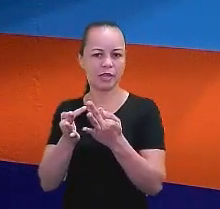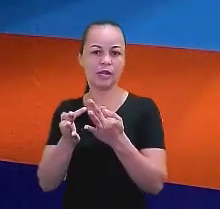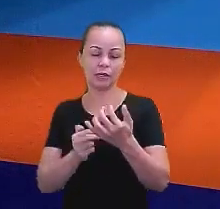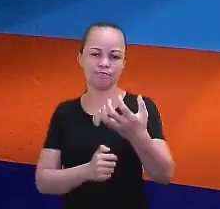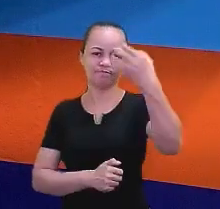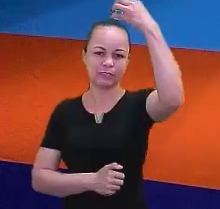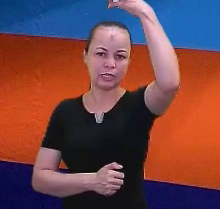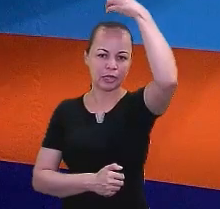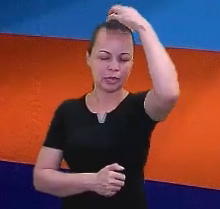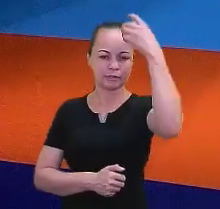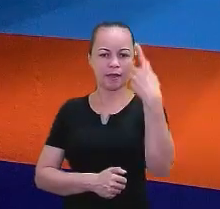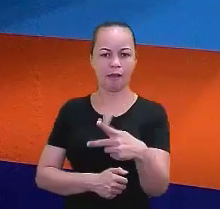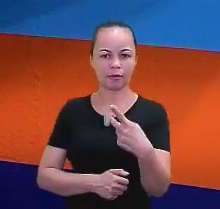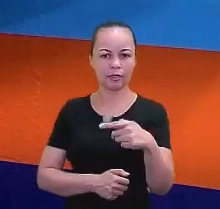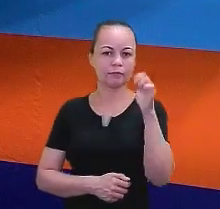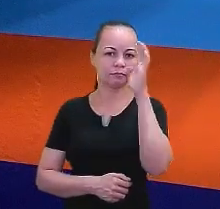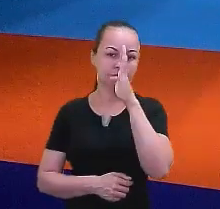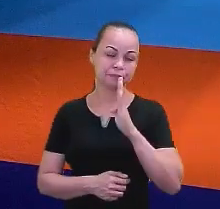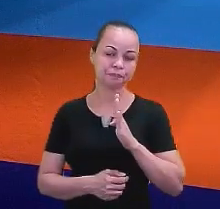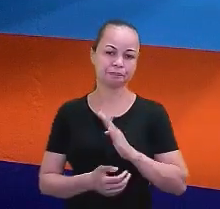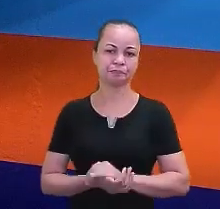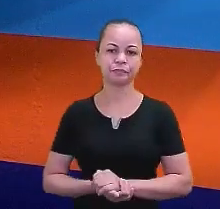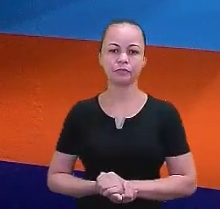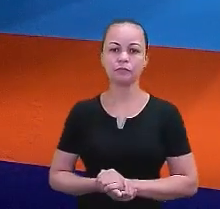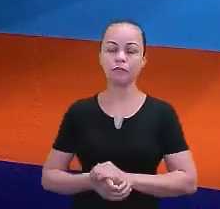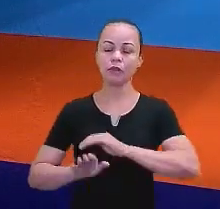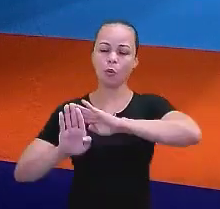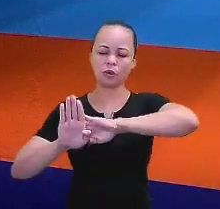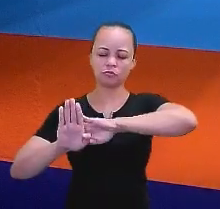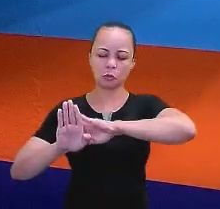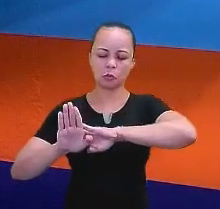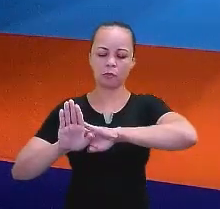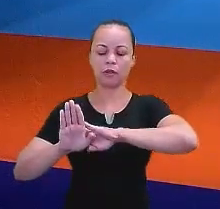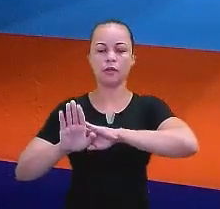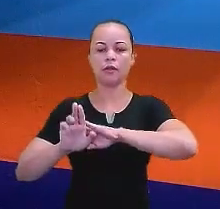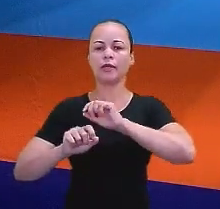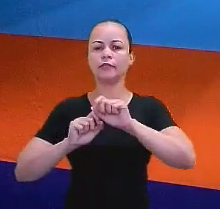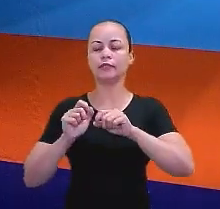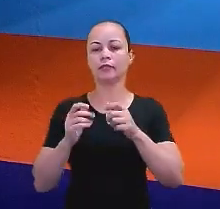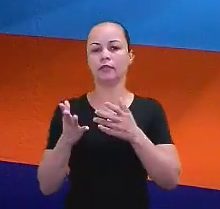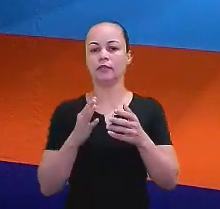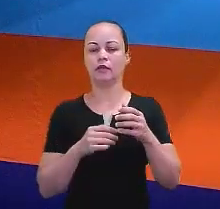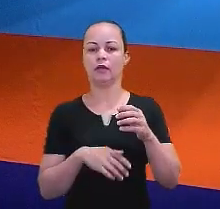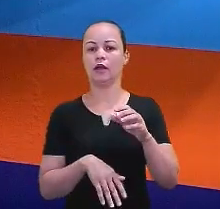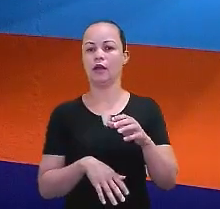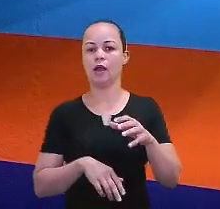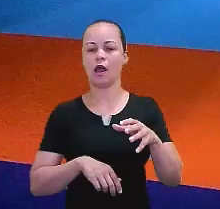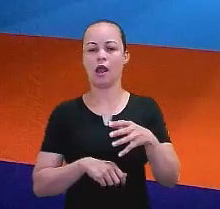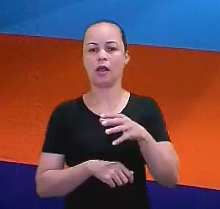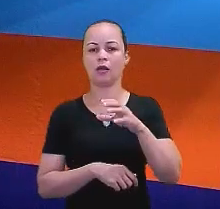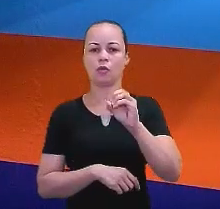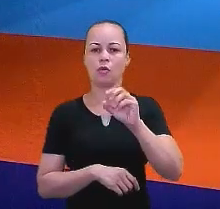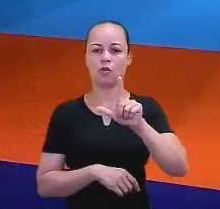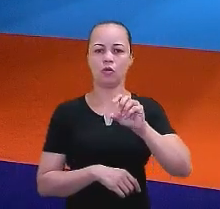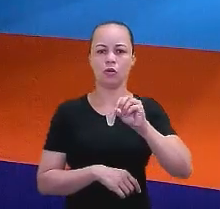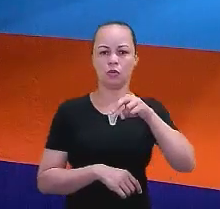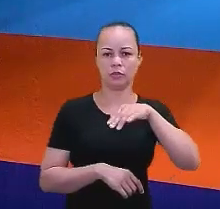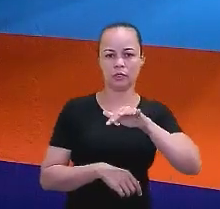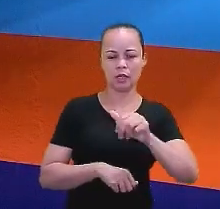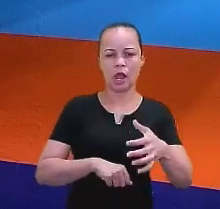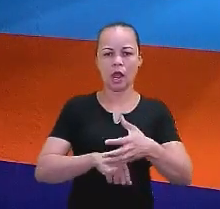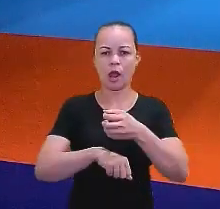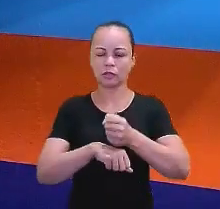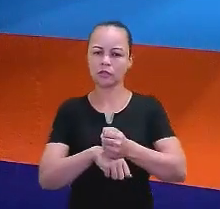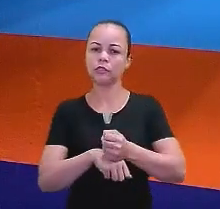com a autonomia que a então colônia de Portugal vai ganhar.